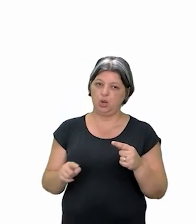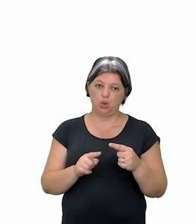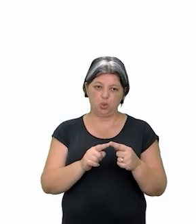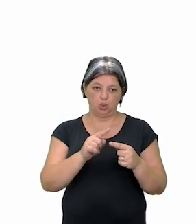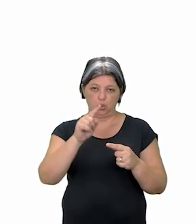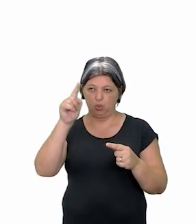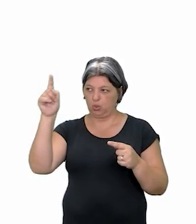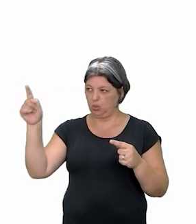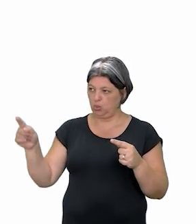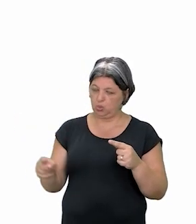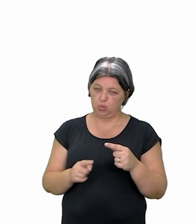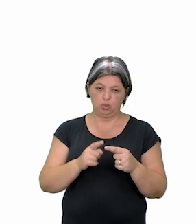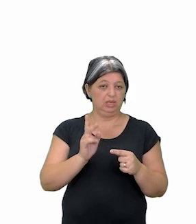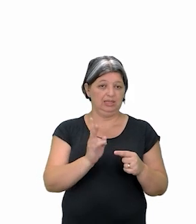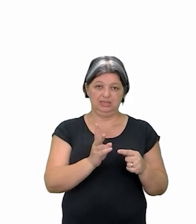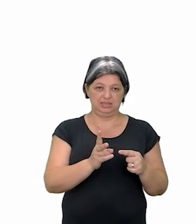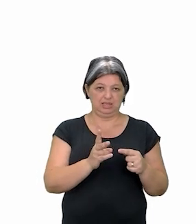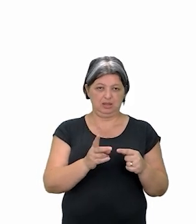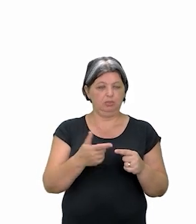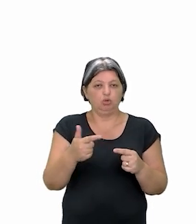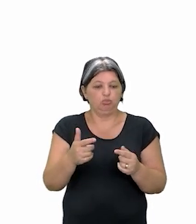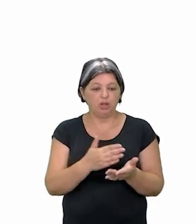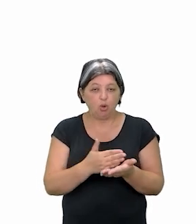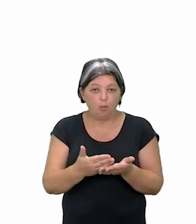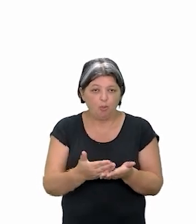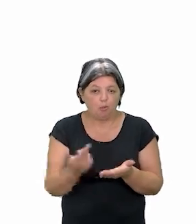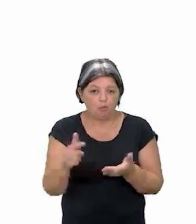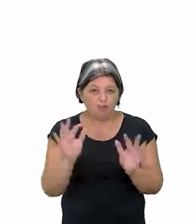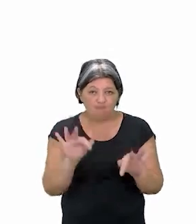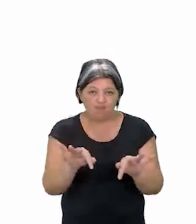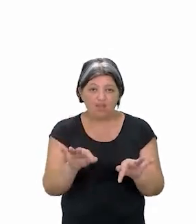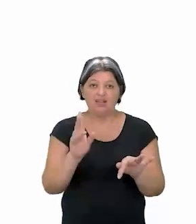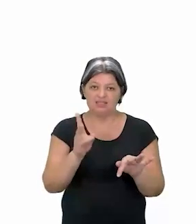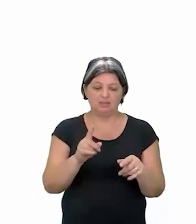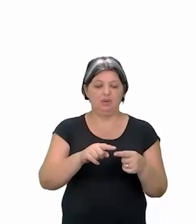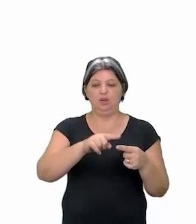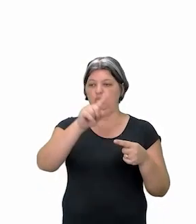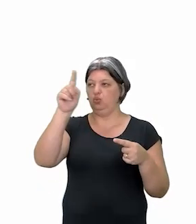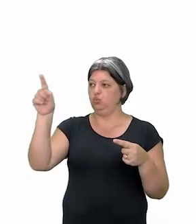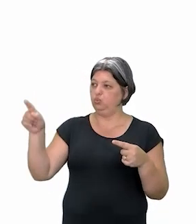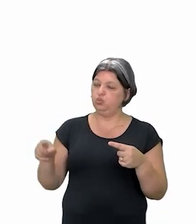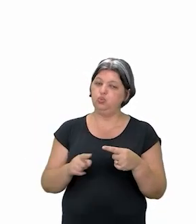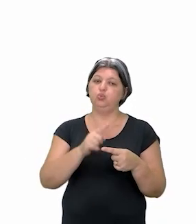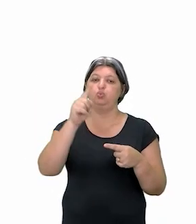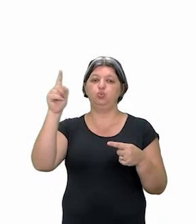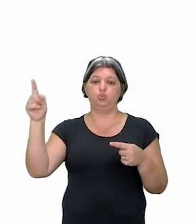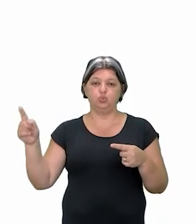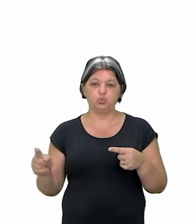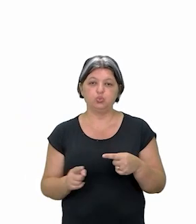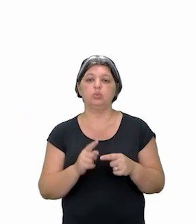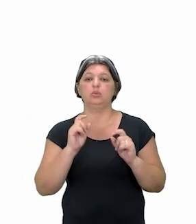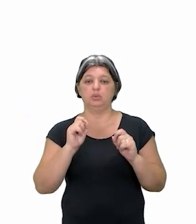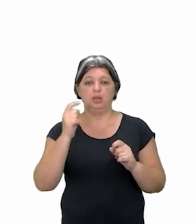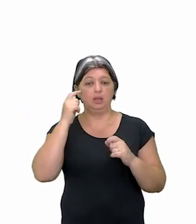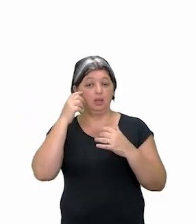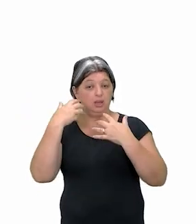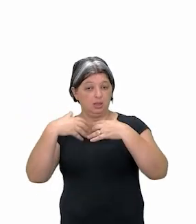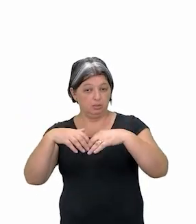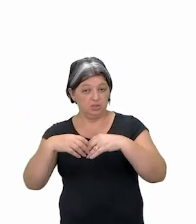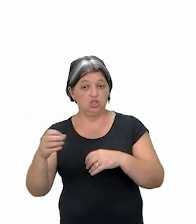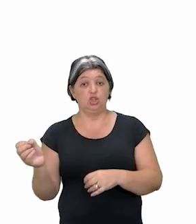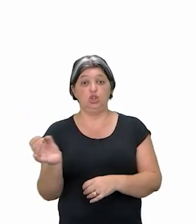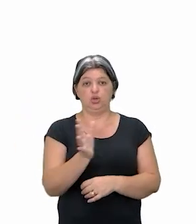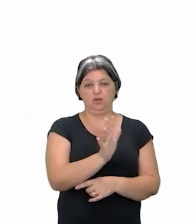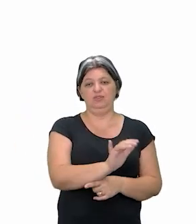o tempo inteiro, né? Não existe começo, meio, fim. Então, a gente tem também a possibilidade de refletir sobre novas